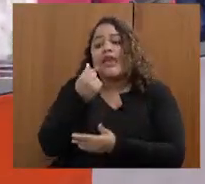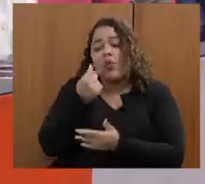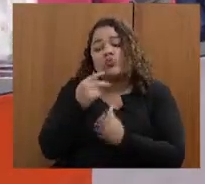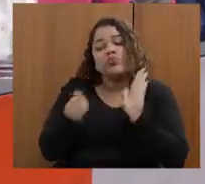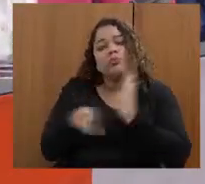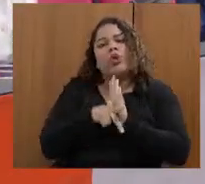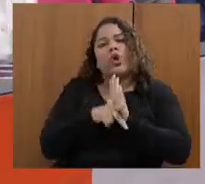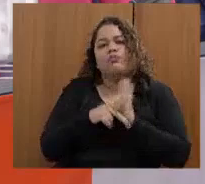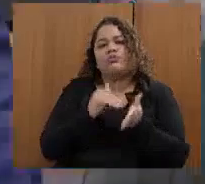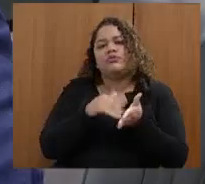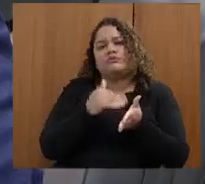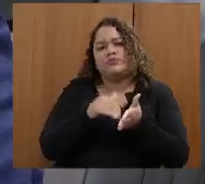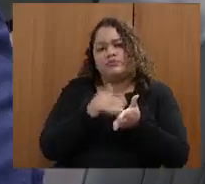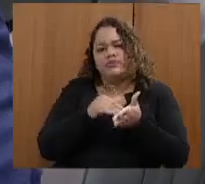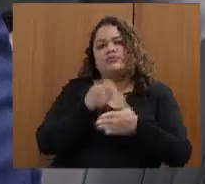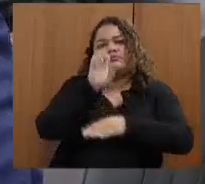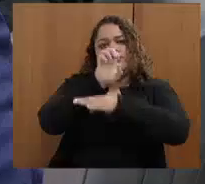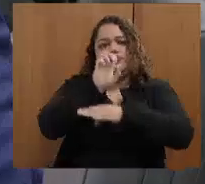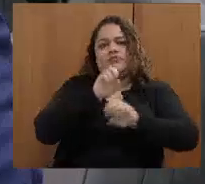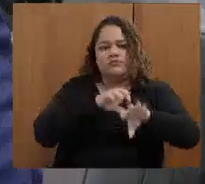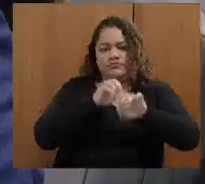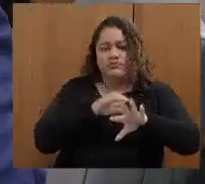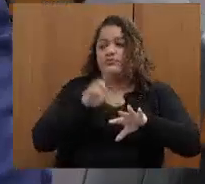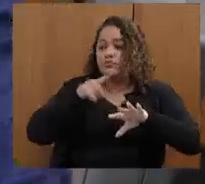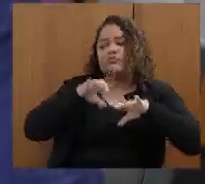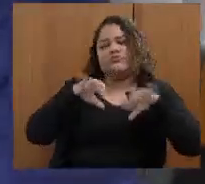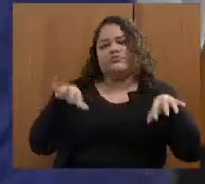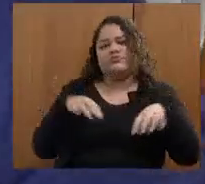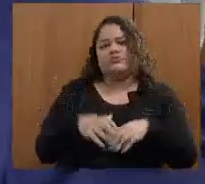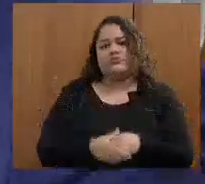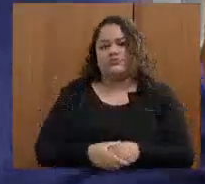tá ok são nossos separados